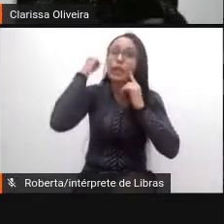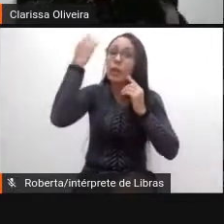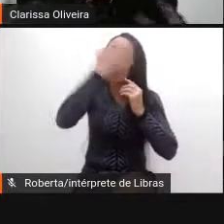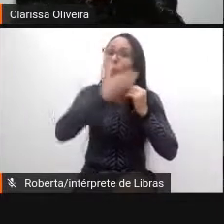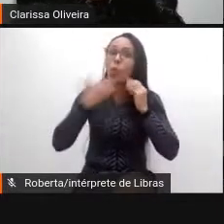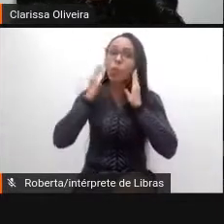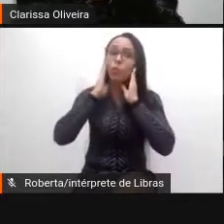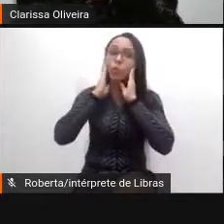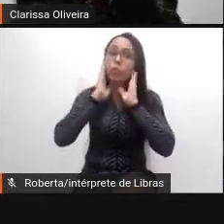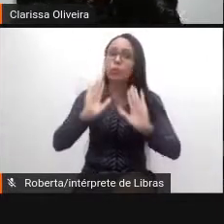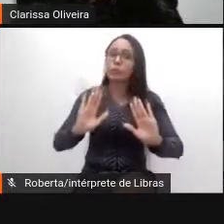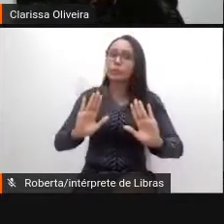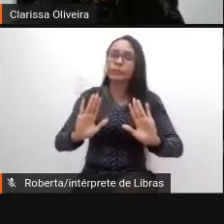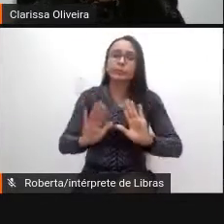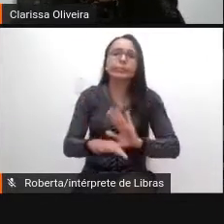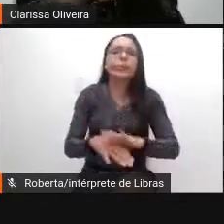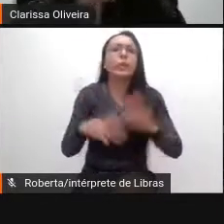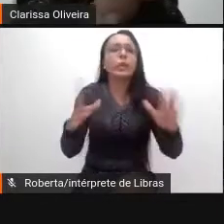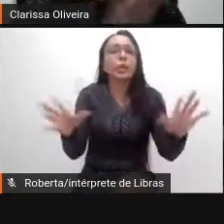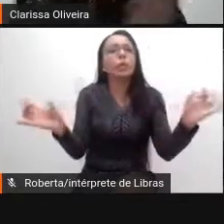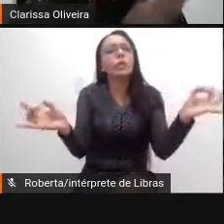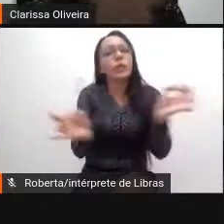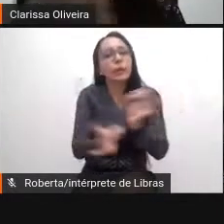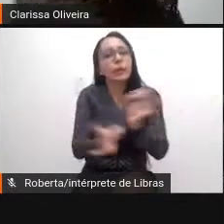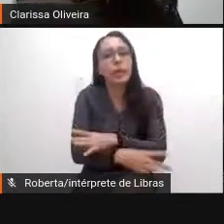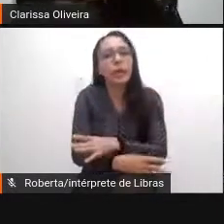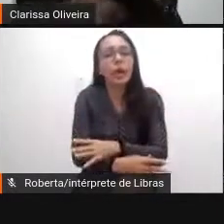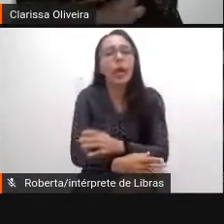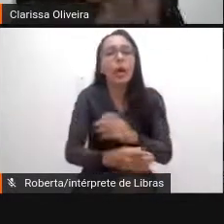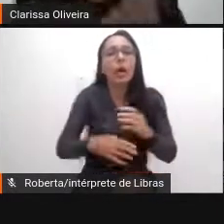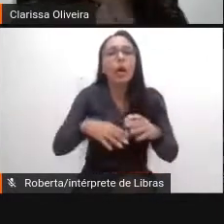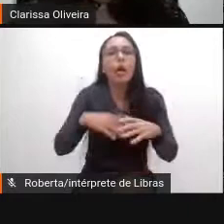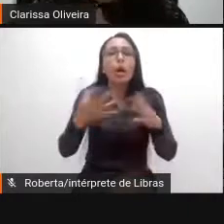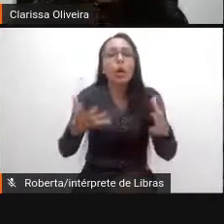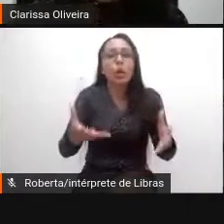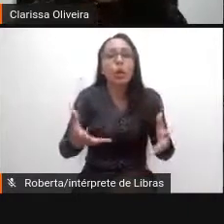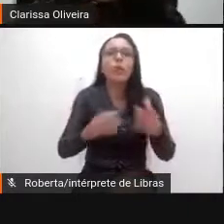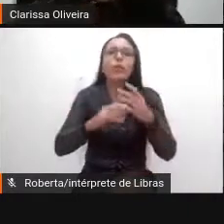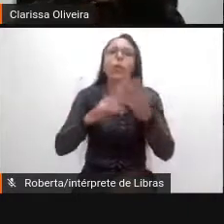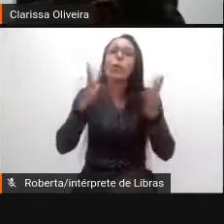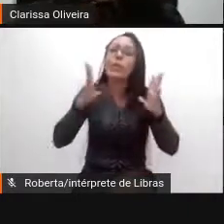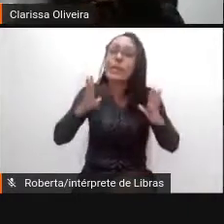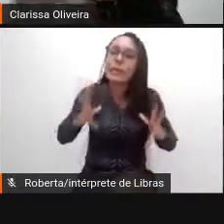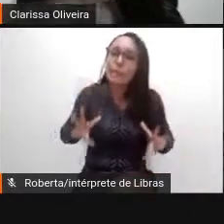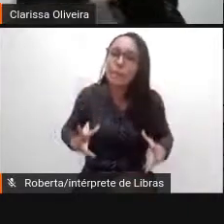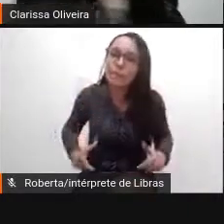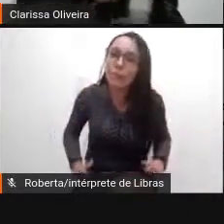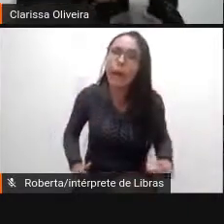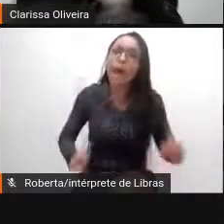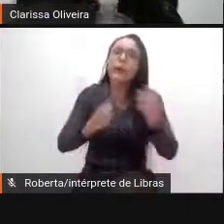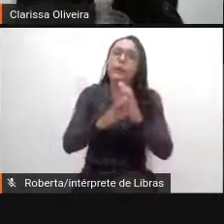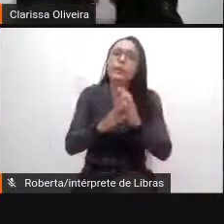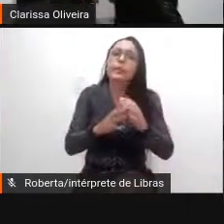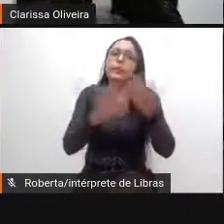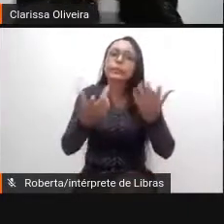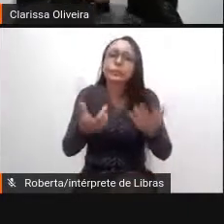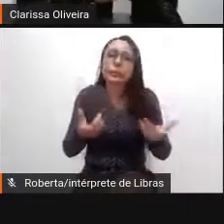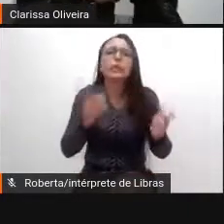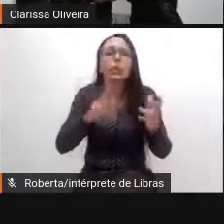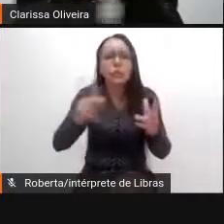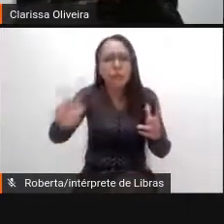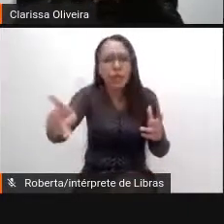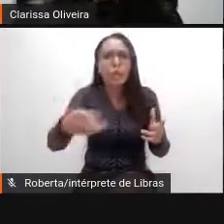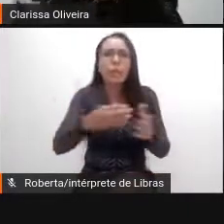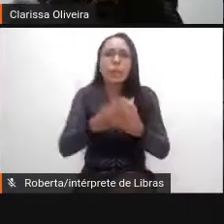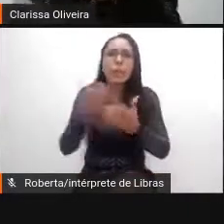eu terminar, eu vou higienizar as minhas mãos com álcool gel. Então, sempre leve o álcool gel com